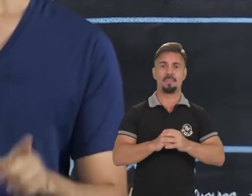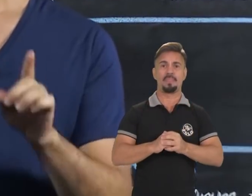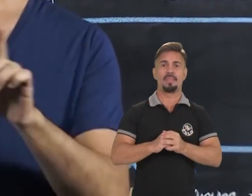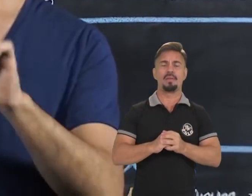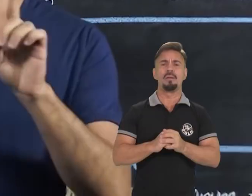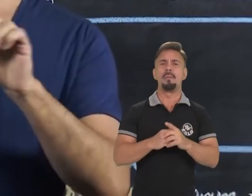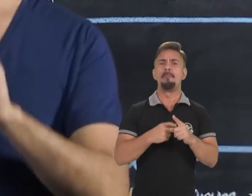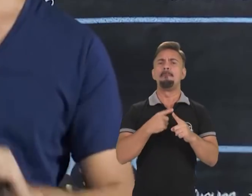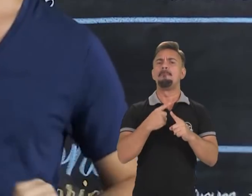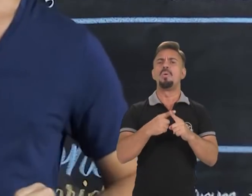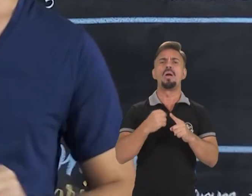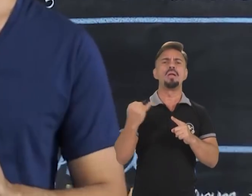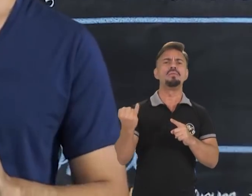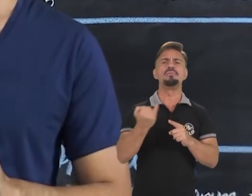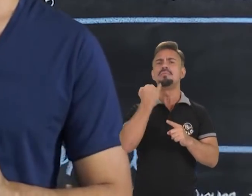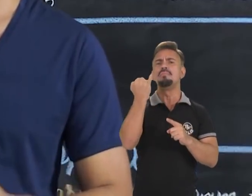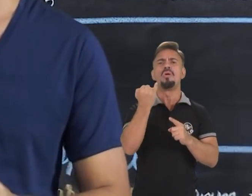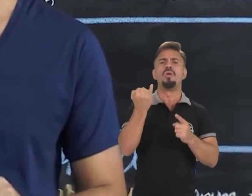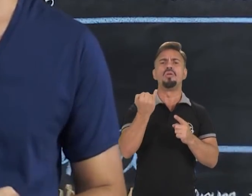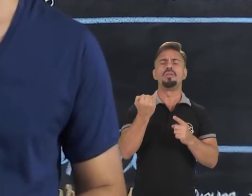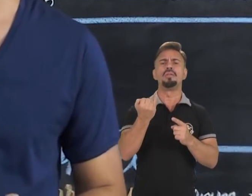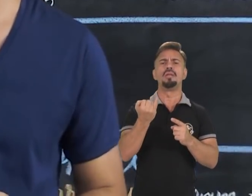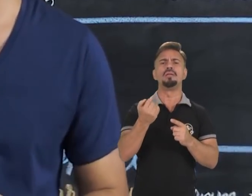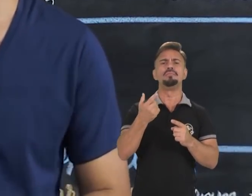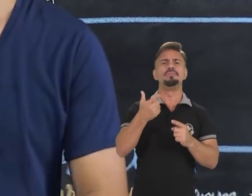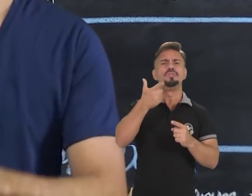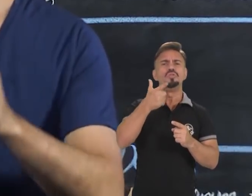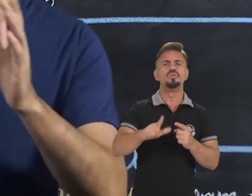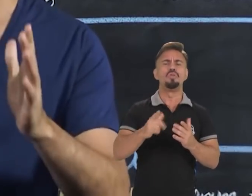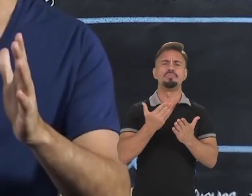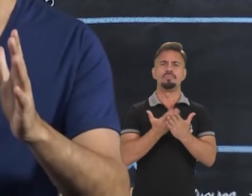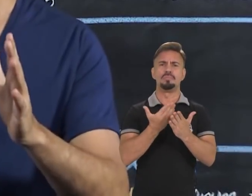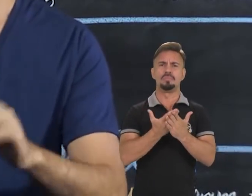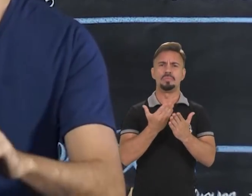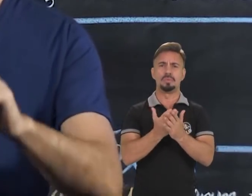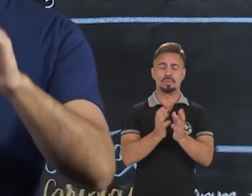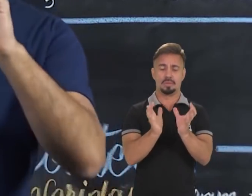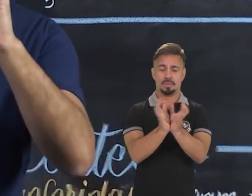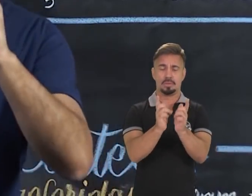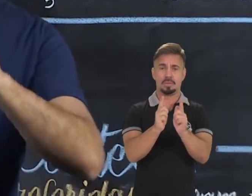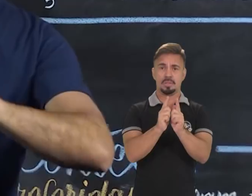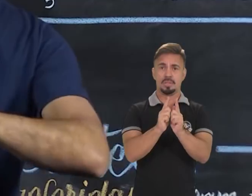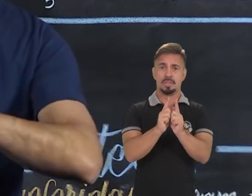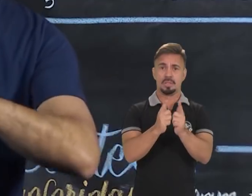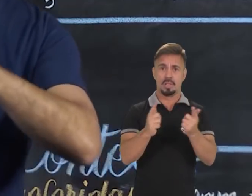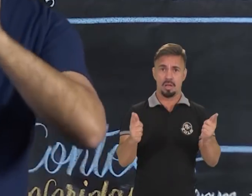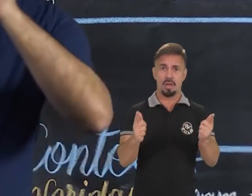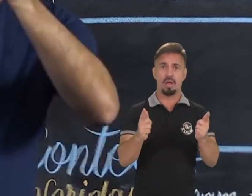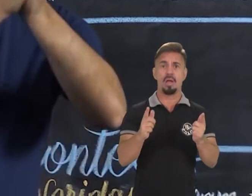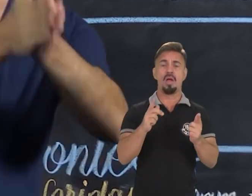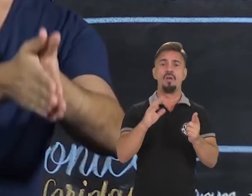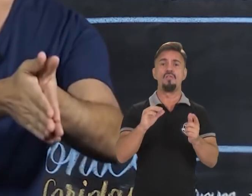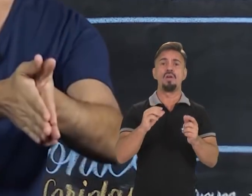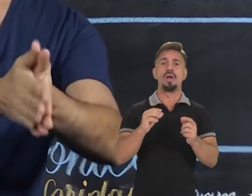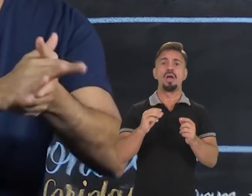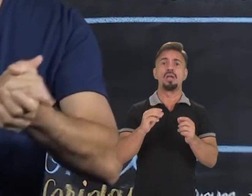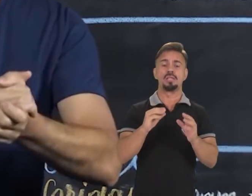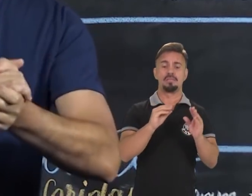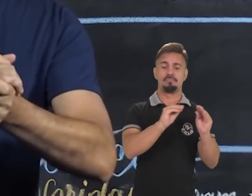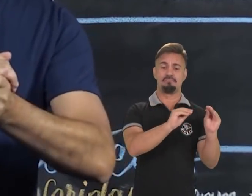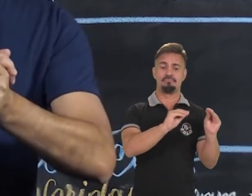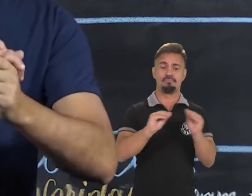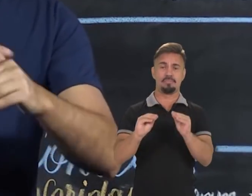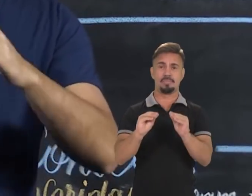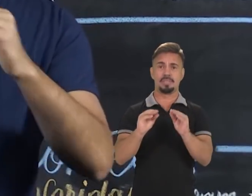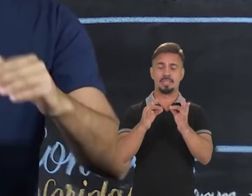morfossintaxe. Por que é importante fazer essa revisão? Porque a classe gramatical, quando ela vai transferida para a